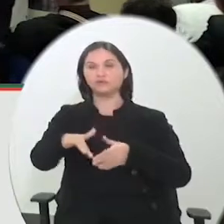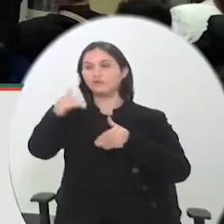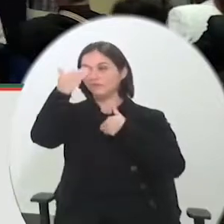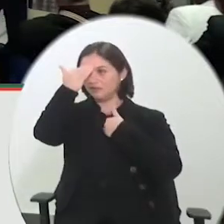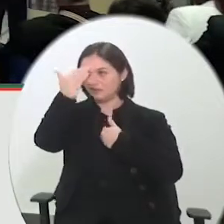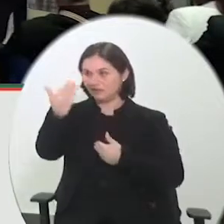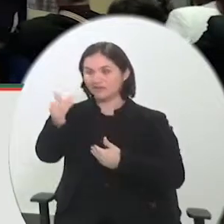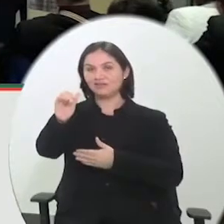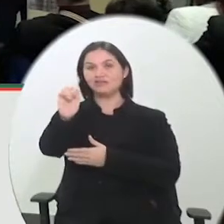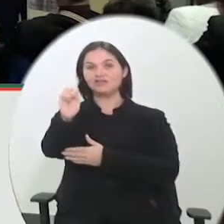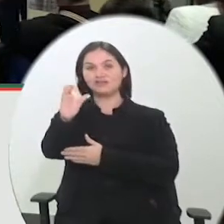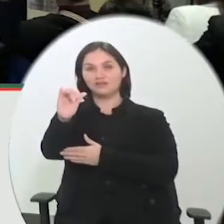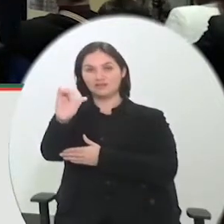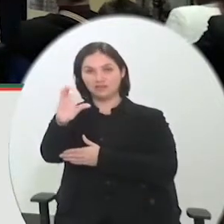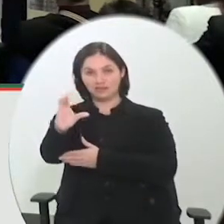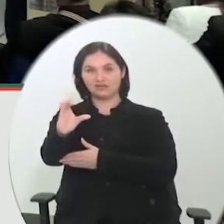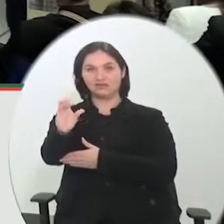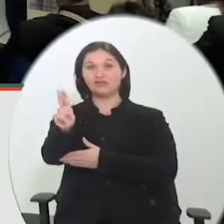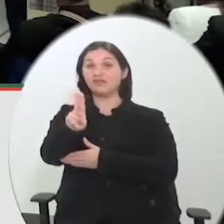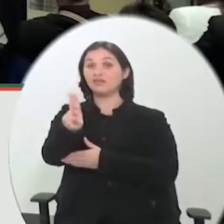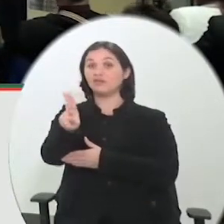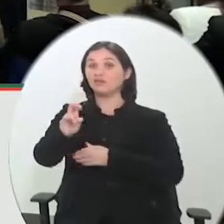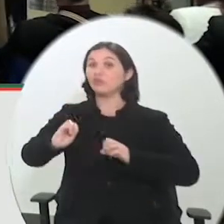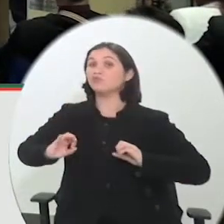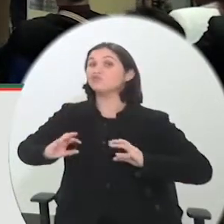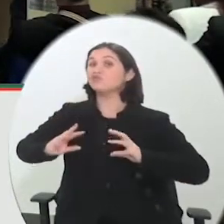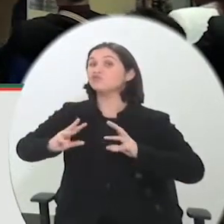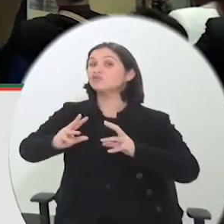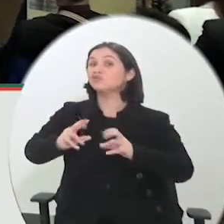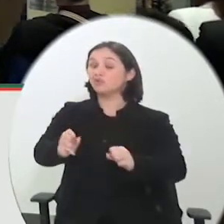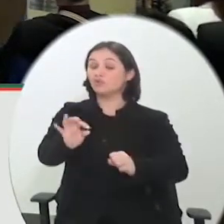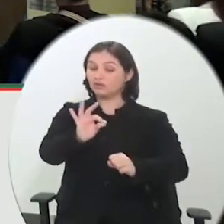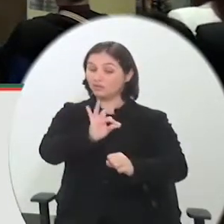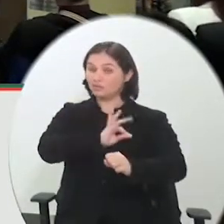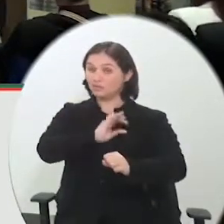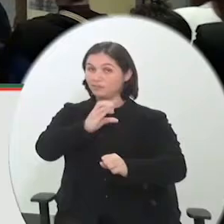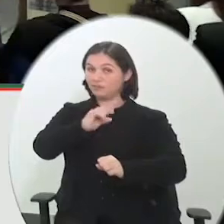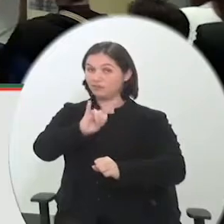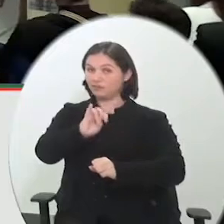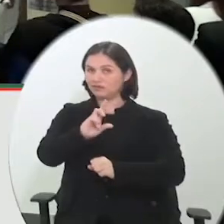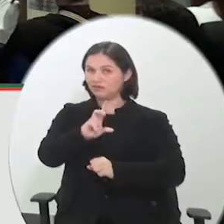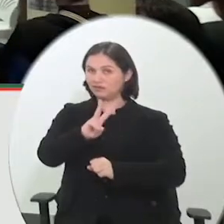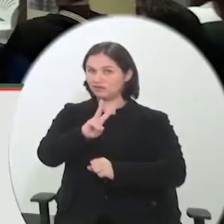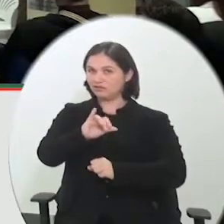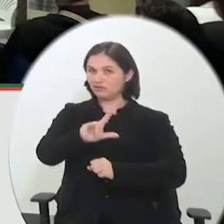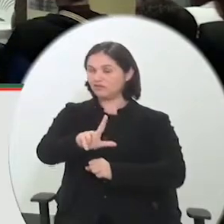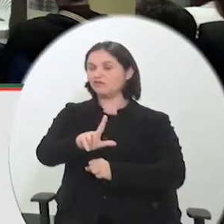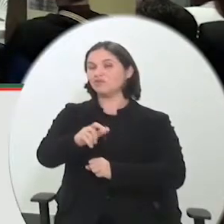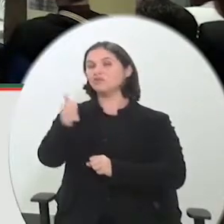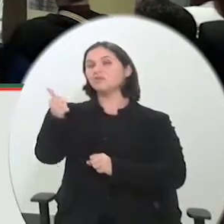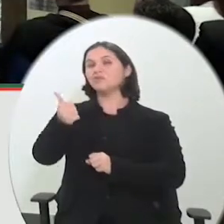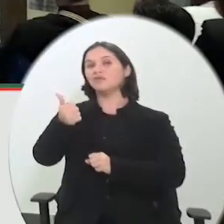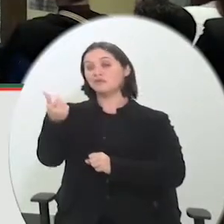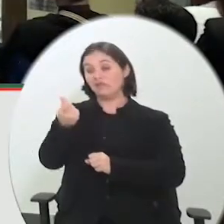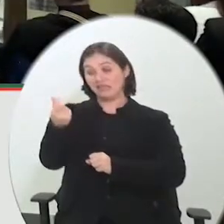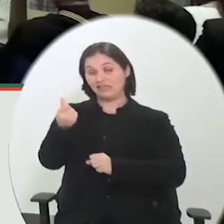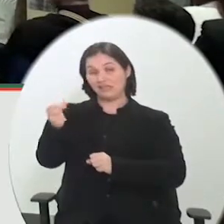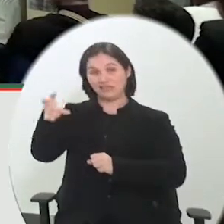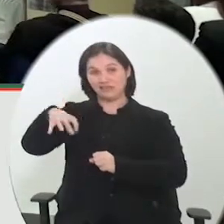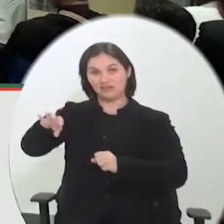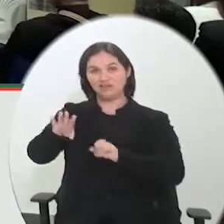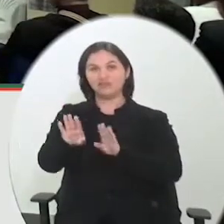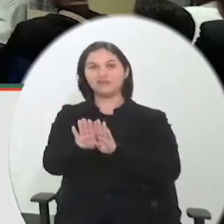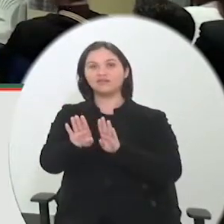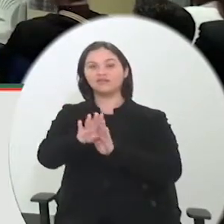Agradecemos à SIC, em nome de toda a Polícia Civil da 6ª Região e do efetivo da 1ª Delegacia, aqueles que lá se